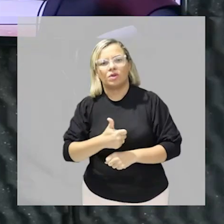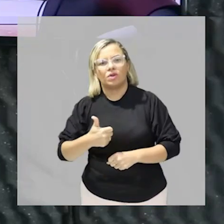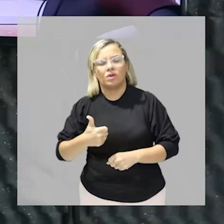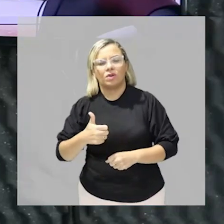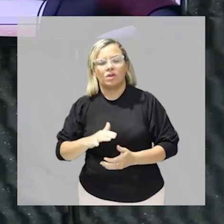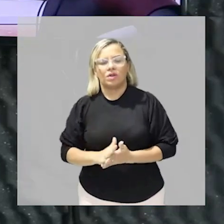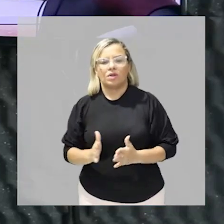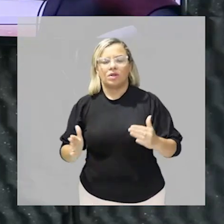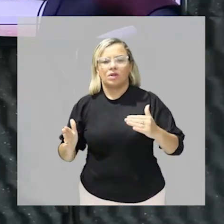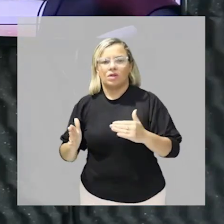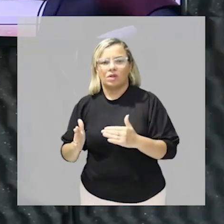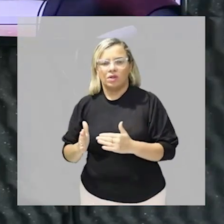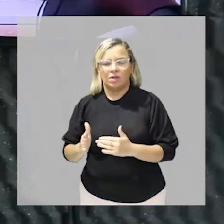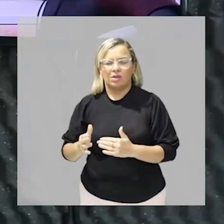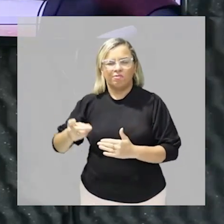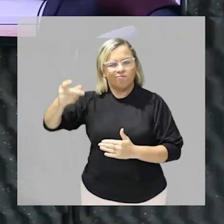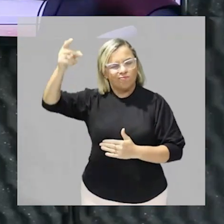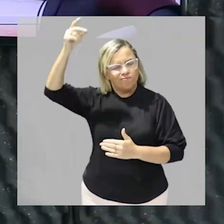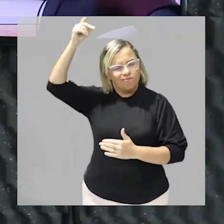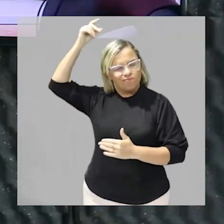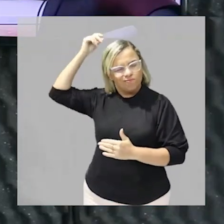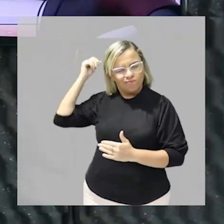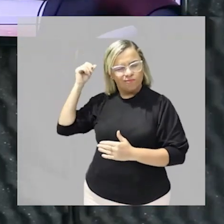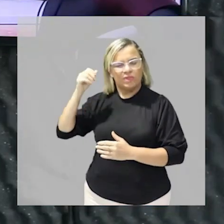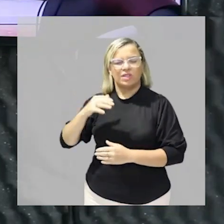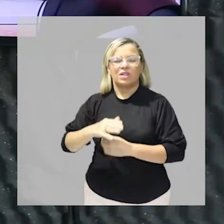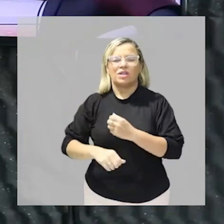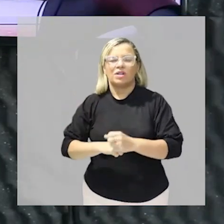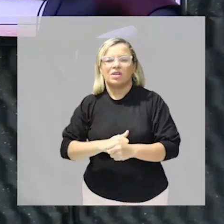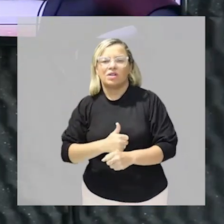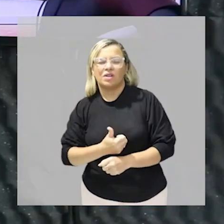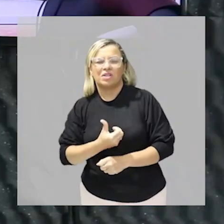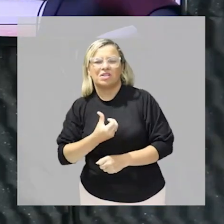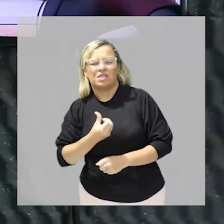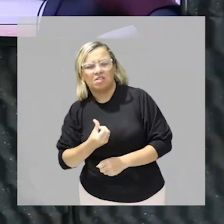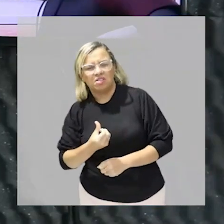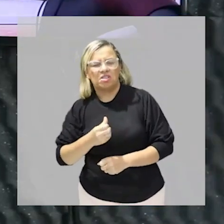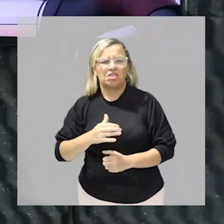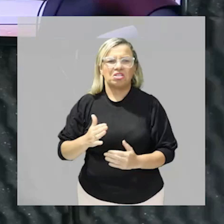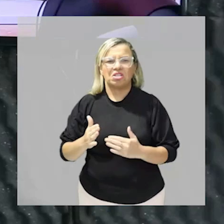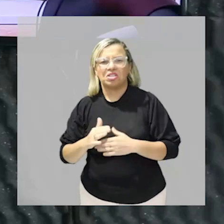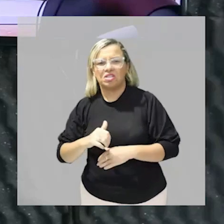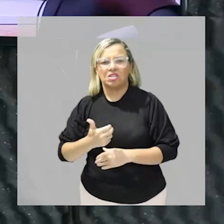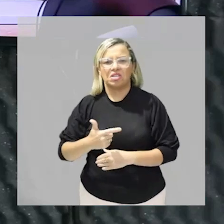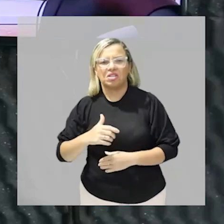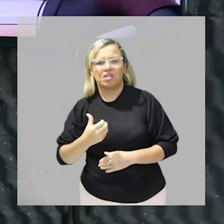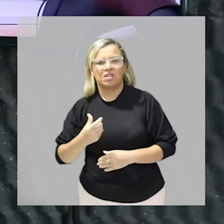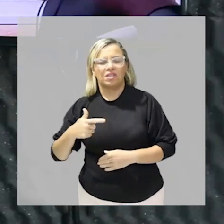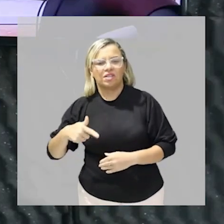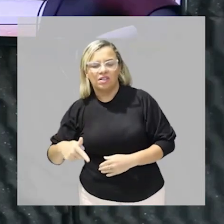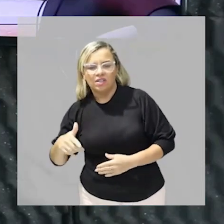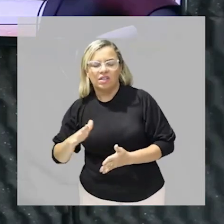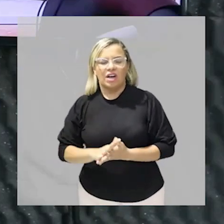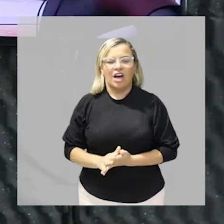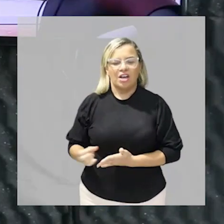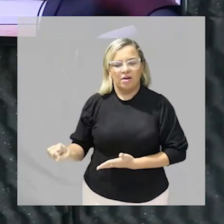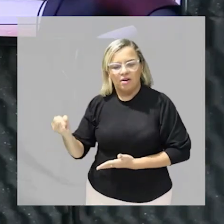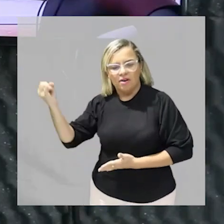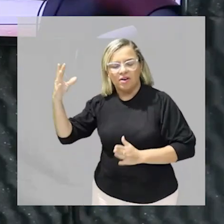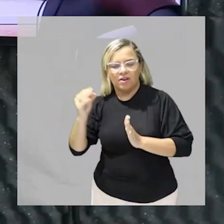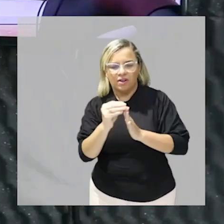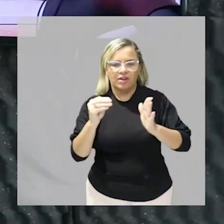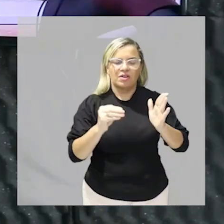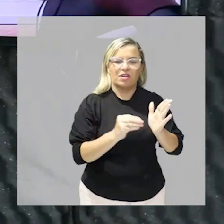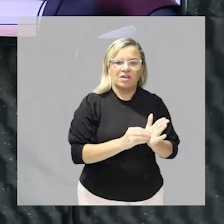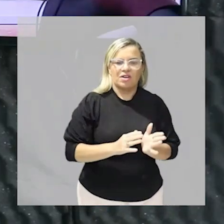certo? Até ali 2016, 2017, todas as questões ali envolvendo as temáticas mais importantes a gente vai abordar.